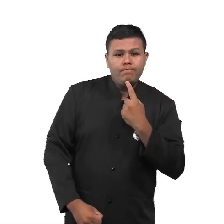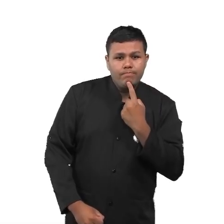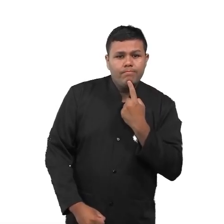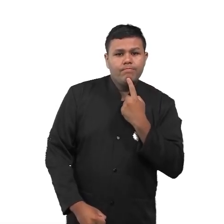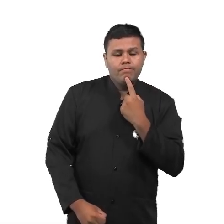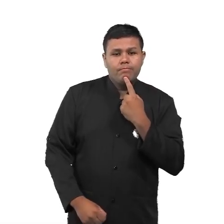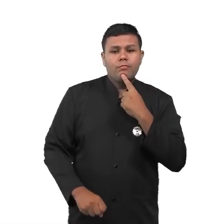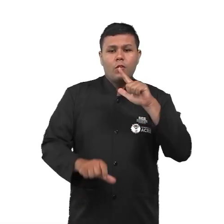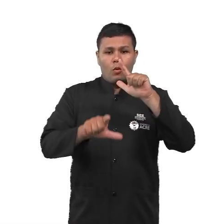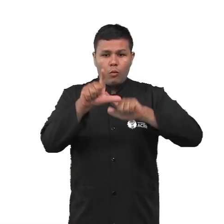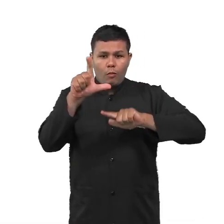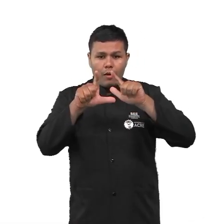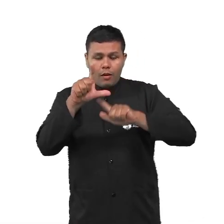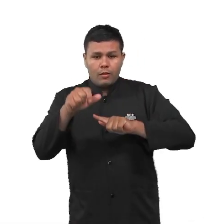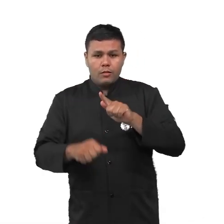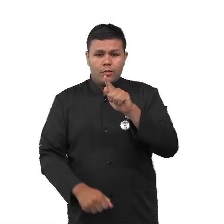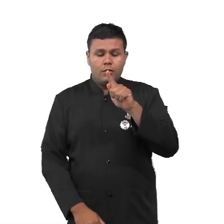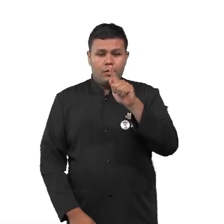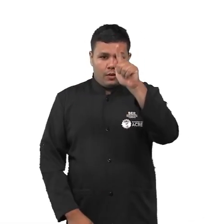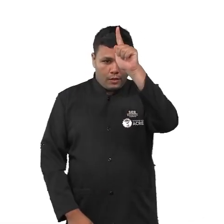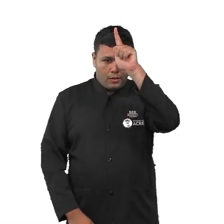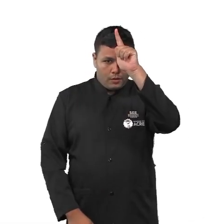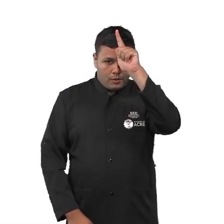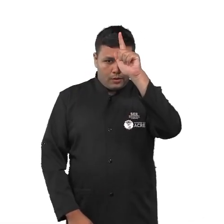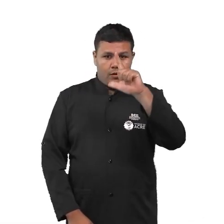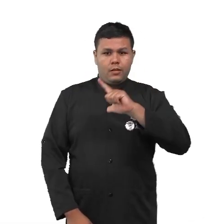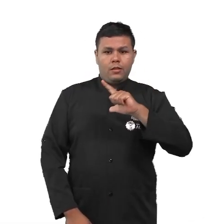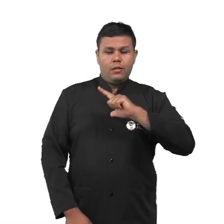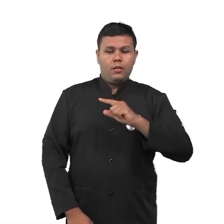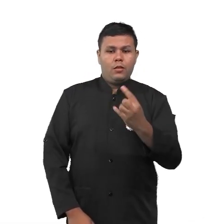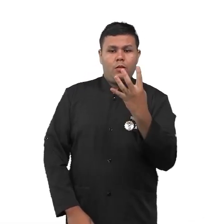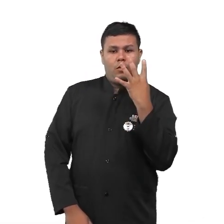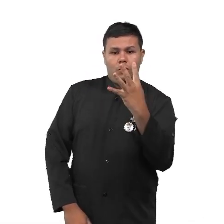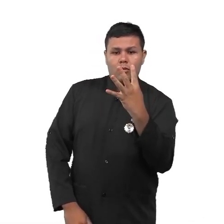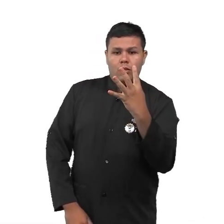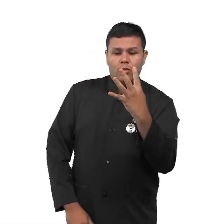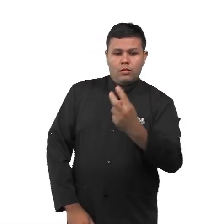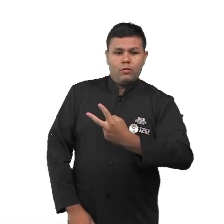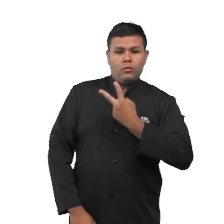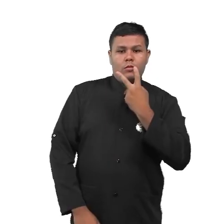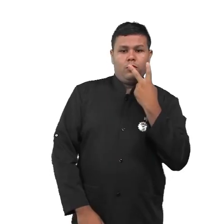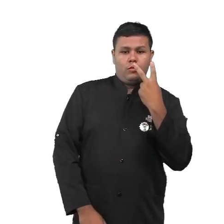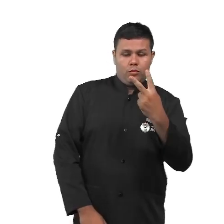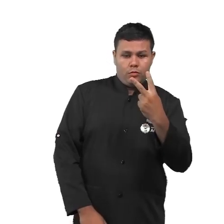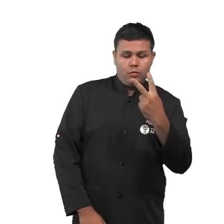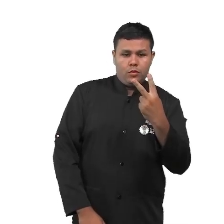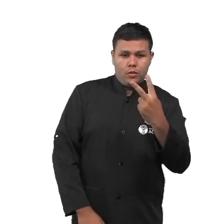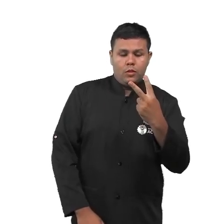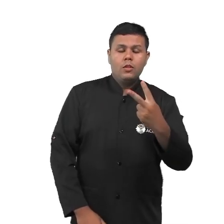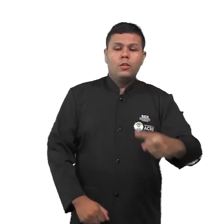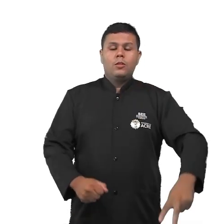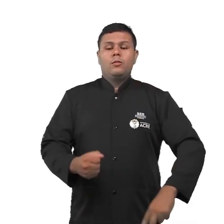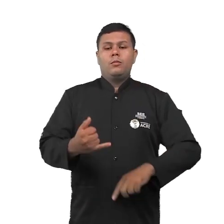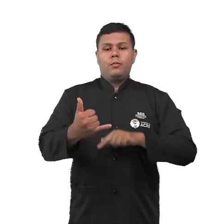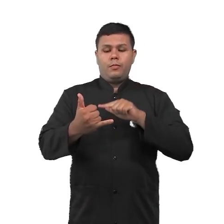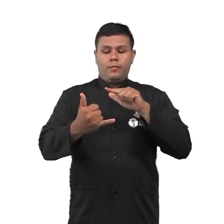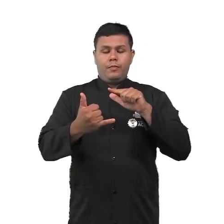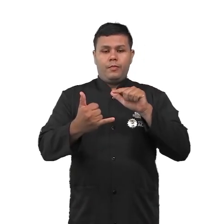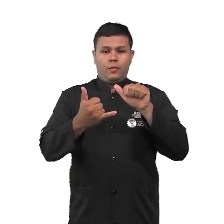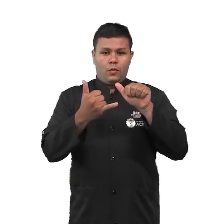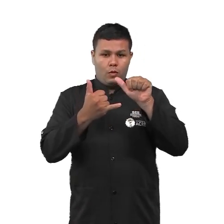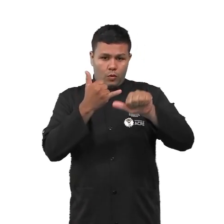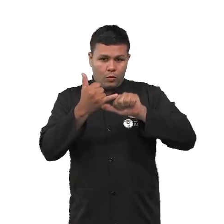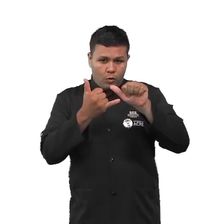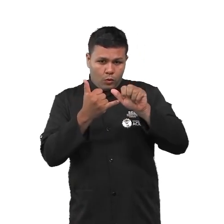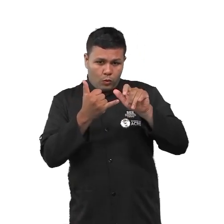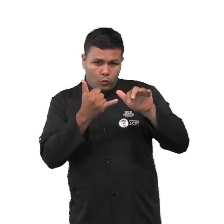grega, onde eu tenho 4 e 2. O que acontece quando o elemento ele emite uma radiação alfa?